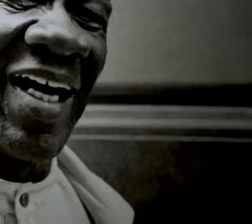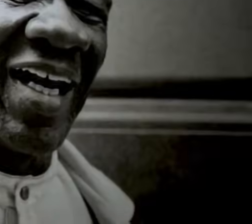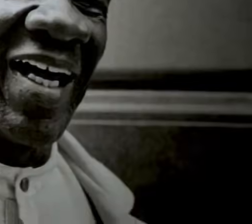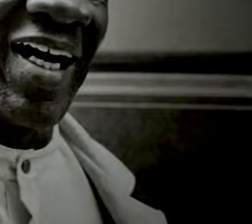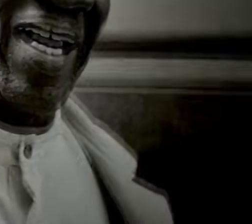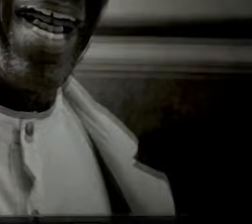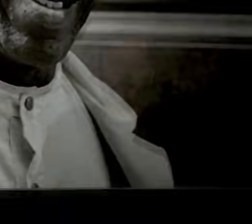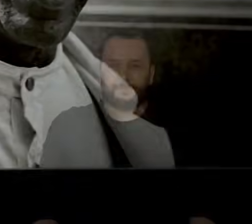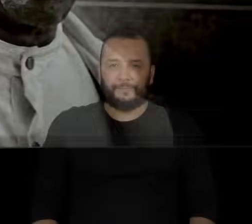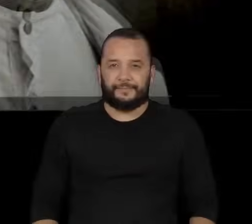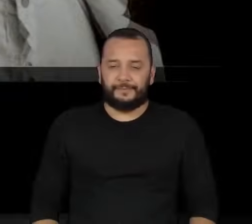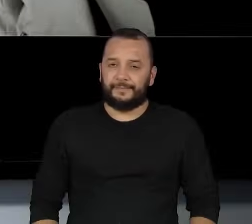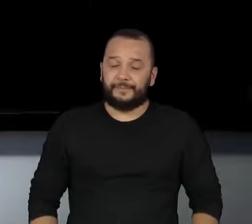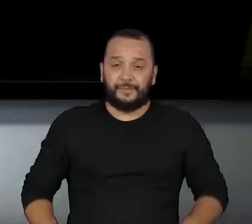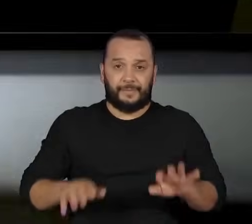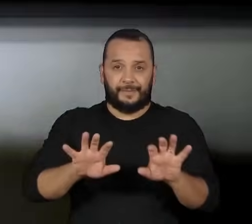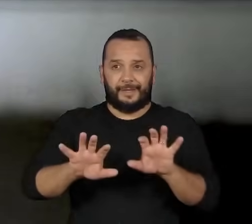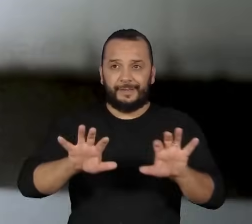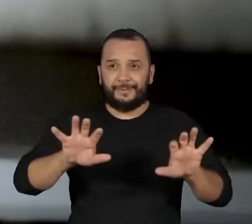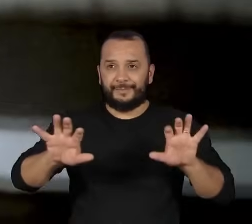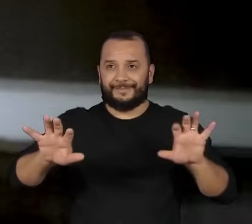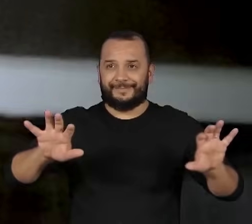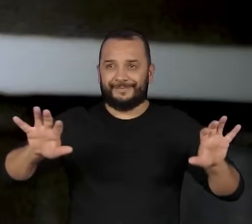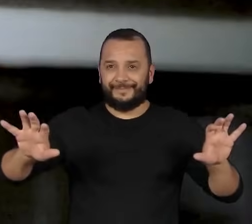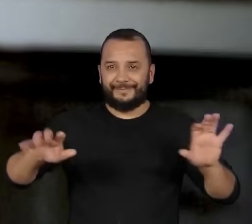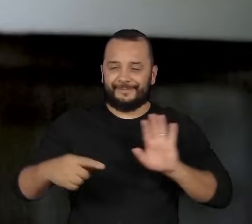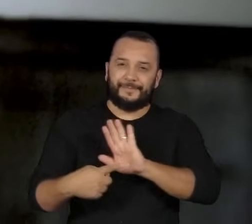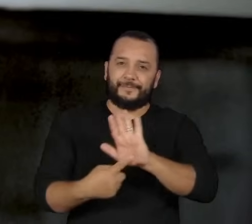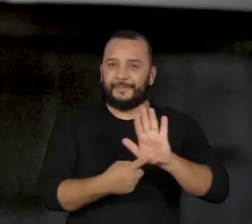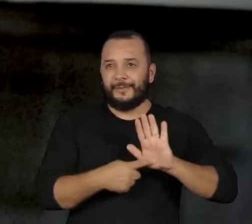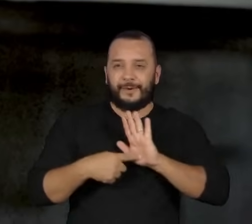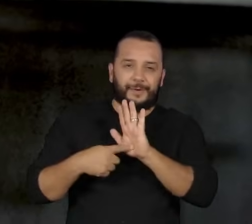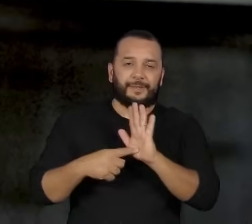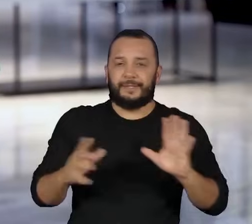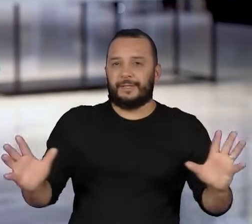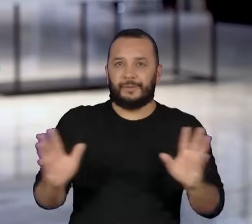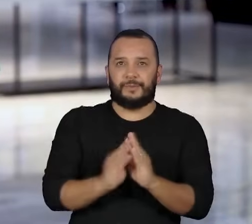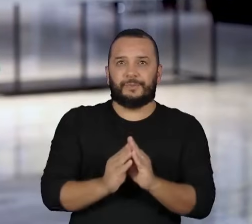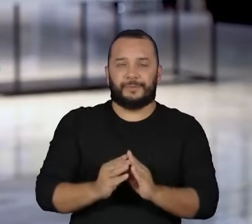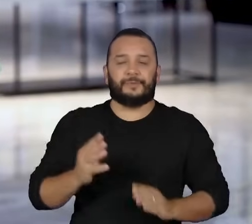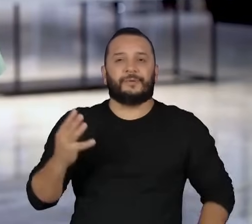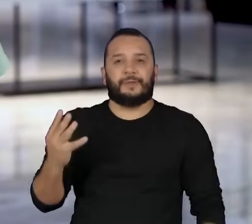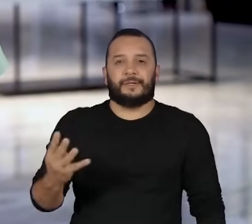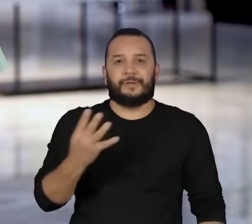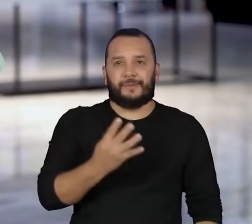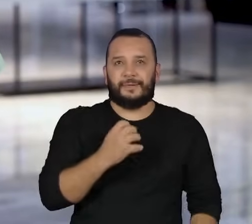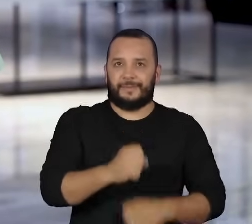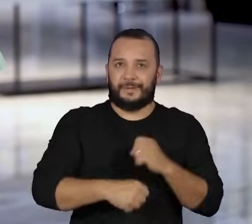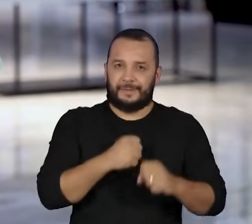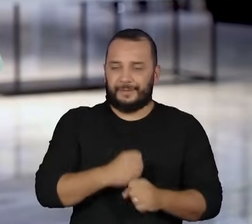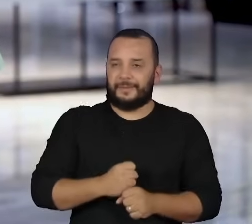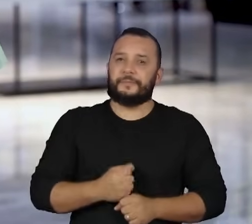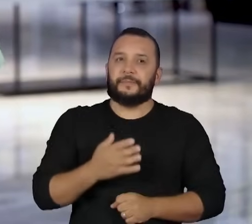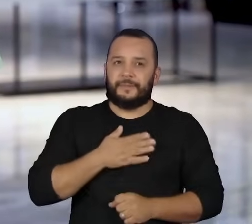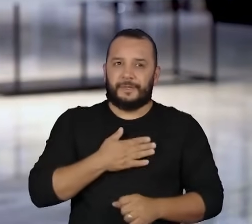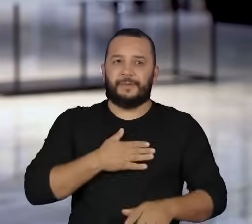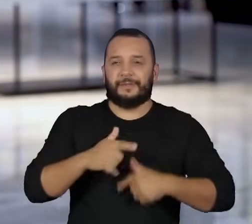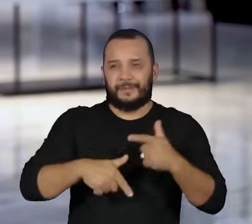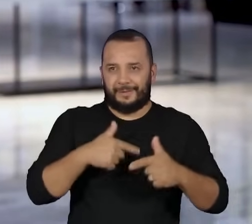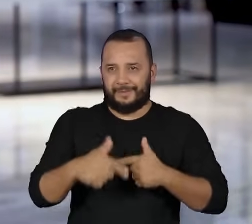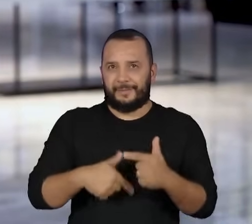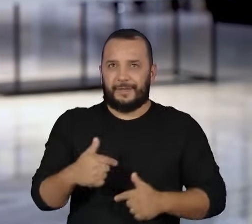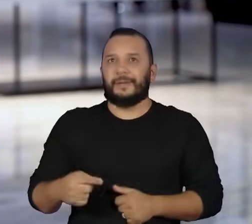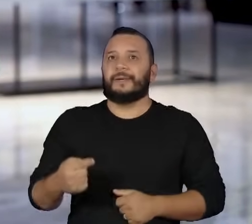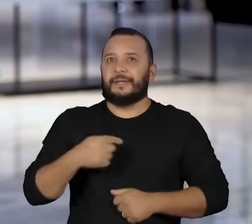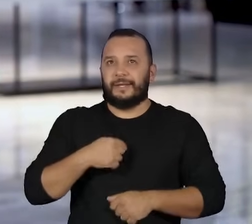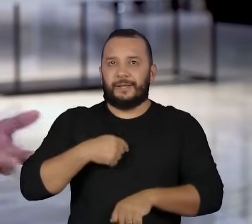A exposição é um resumo, né, desses 44 anos, né? Então é parte do meu trabalho, que eu